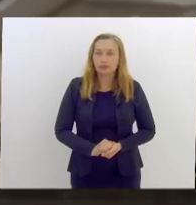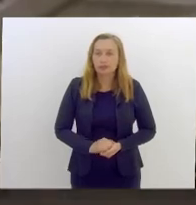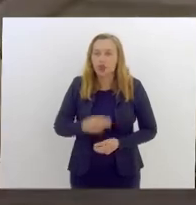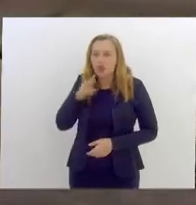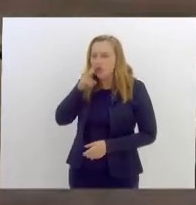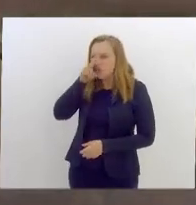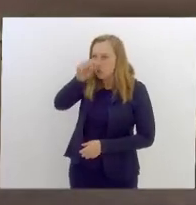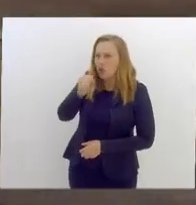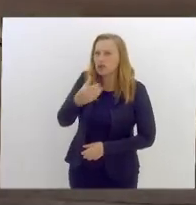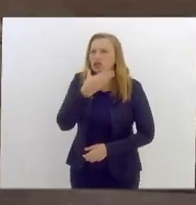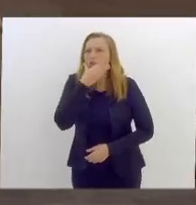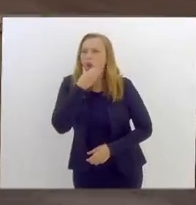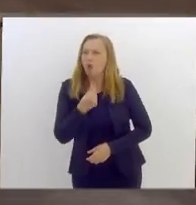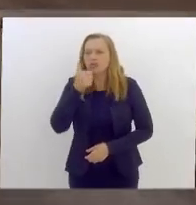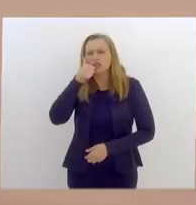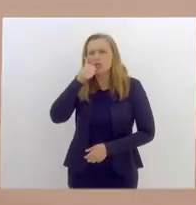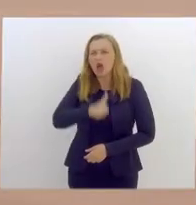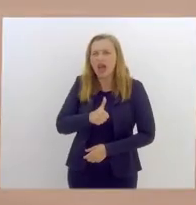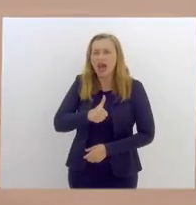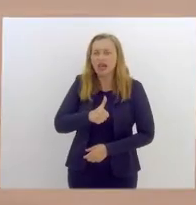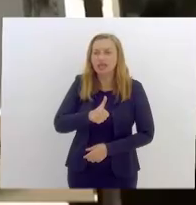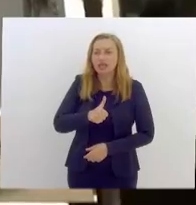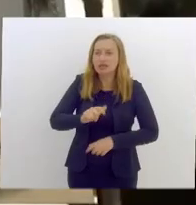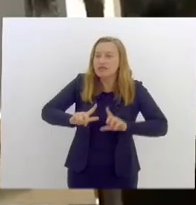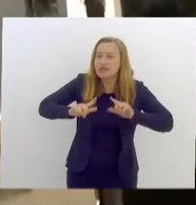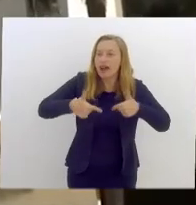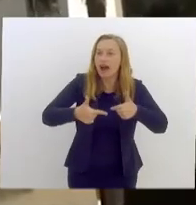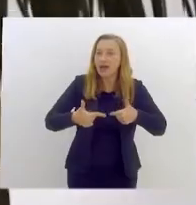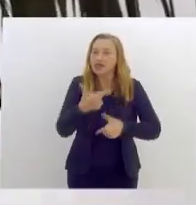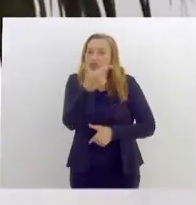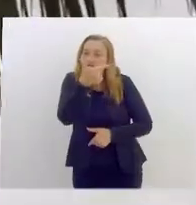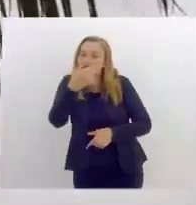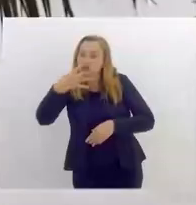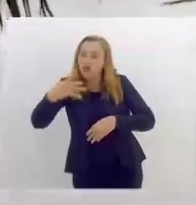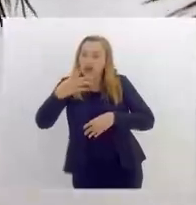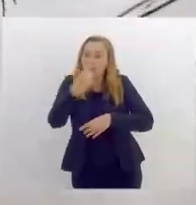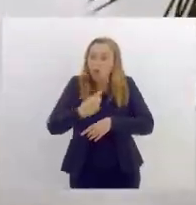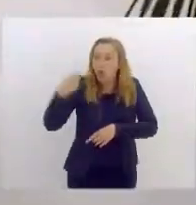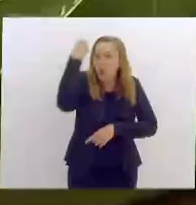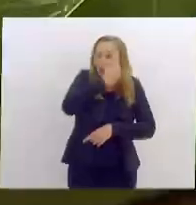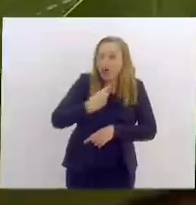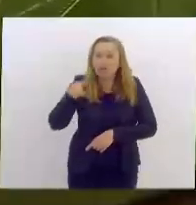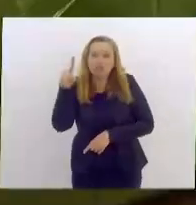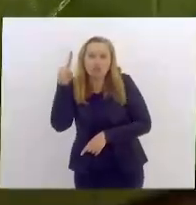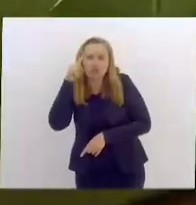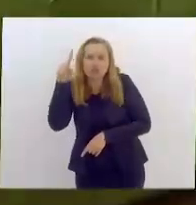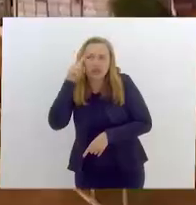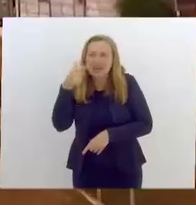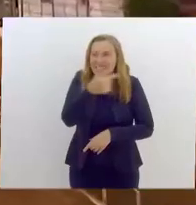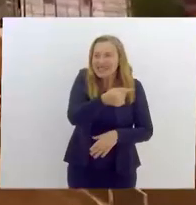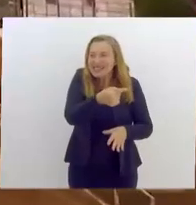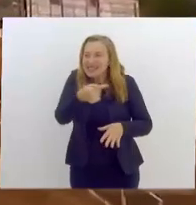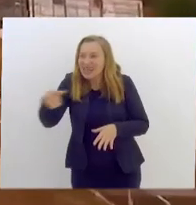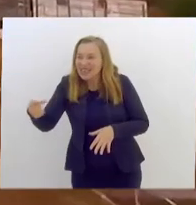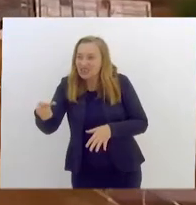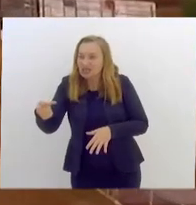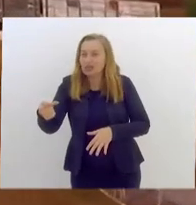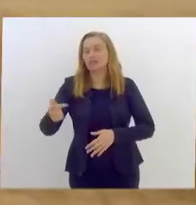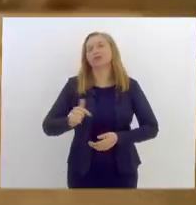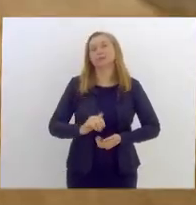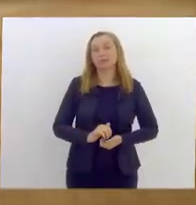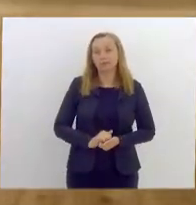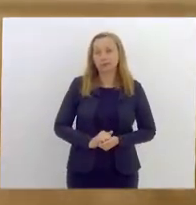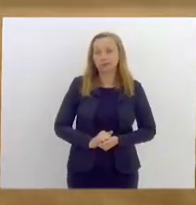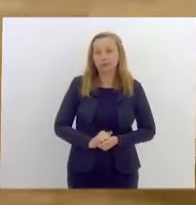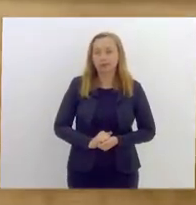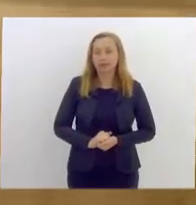De homens e mulheres que atua 24 horas por dia, 7 dias por semana, em